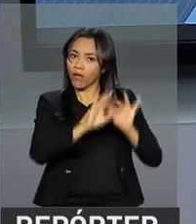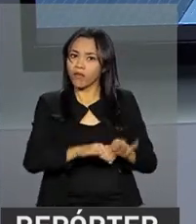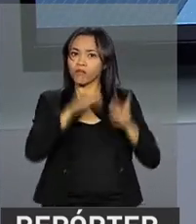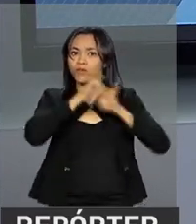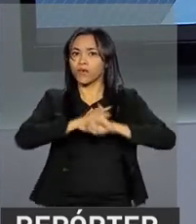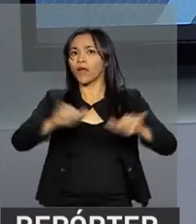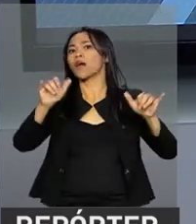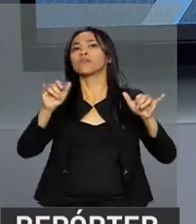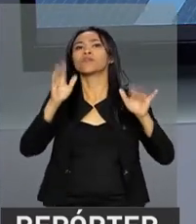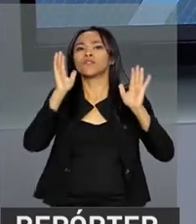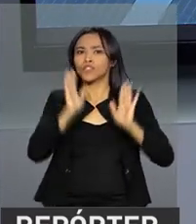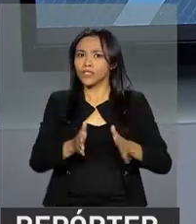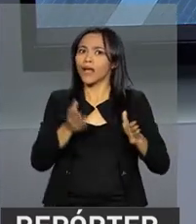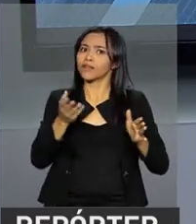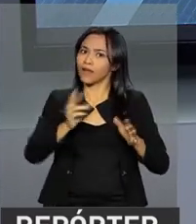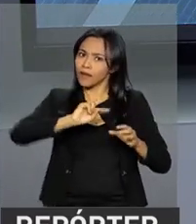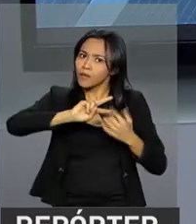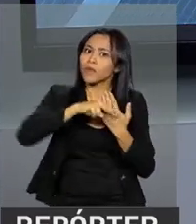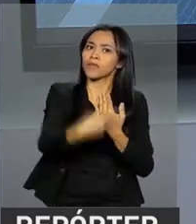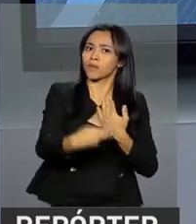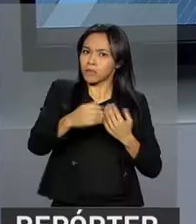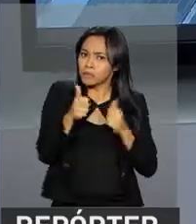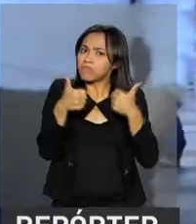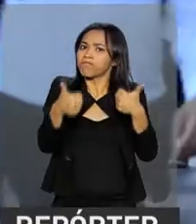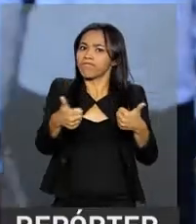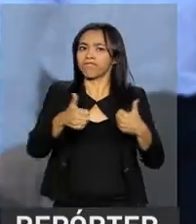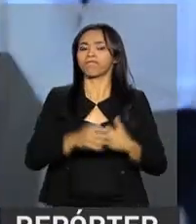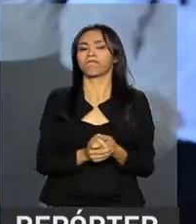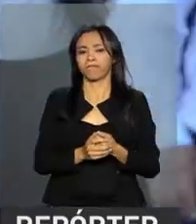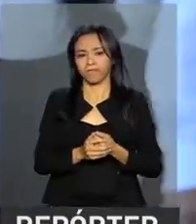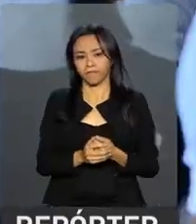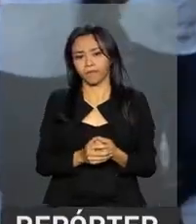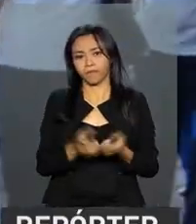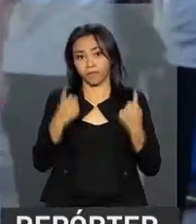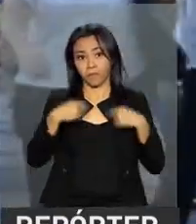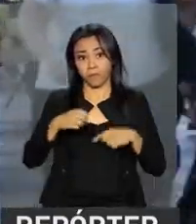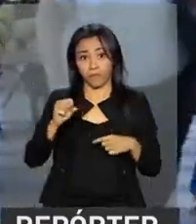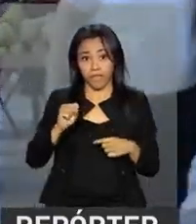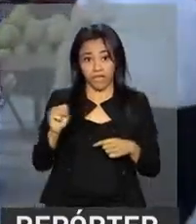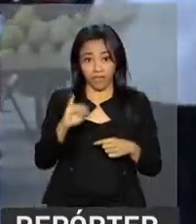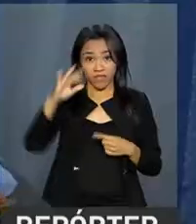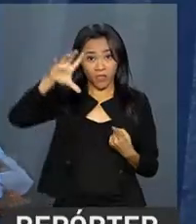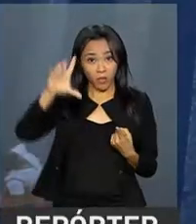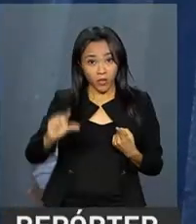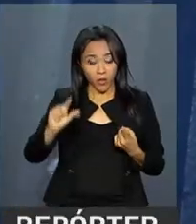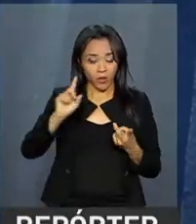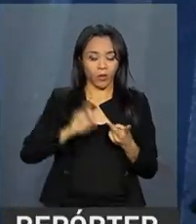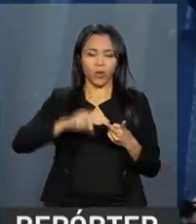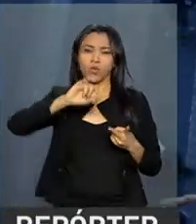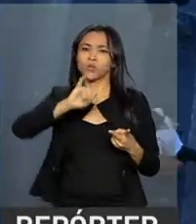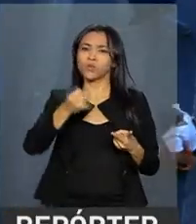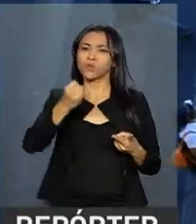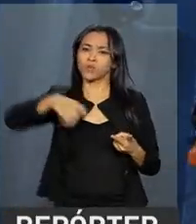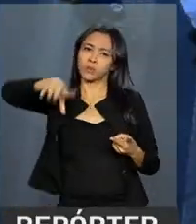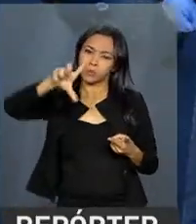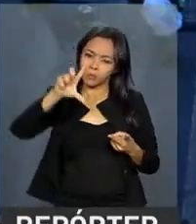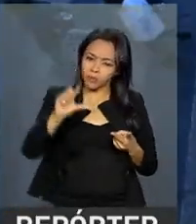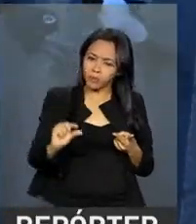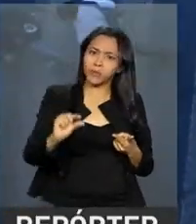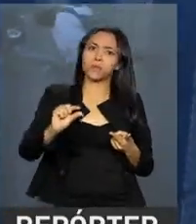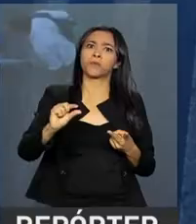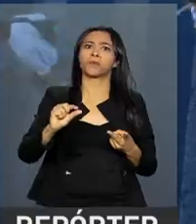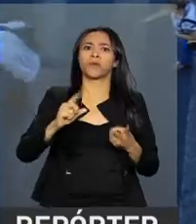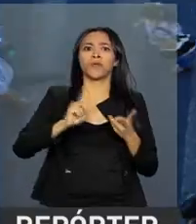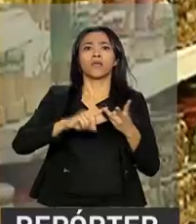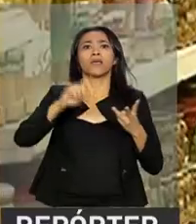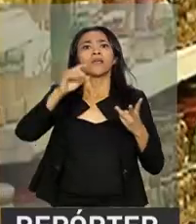essas ações já trazem resultados inflação menor taxa de juros encolhendo e menos